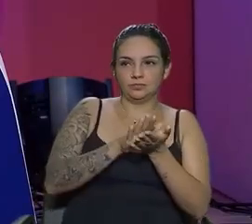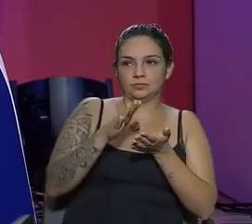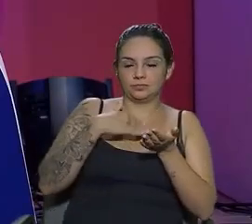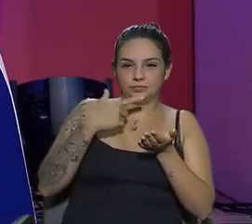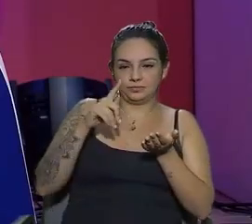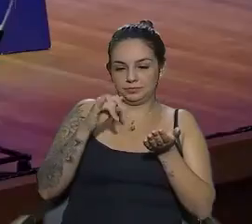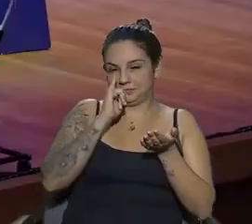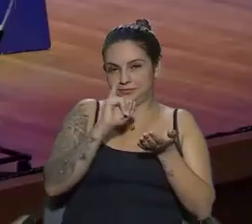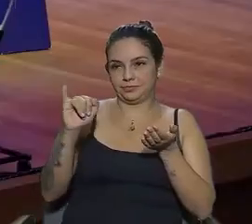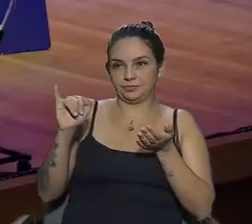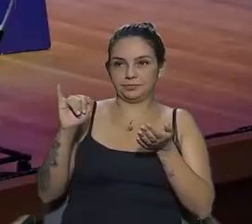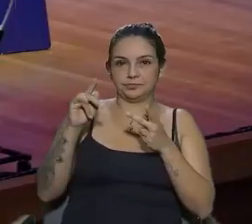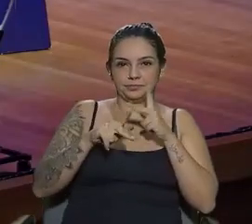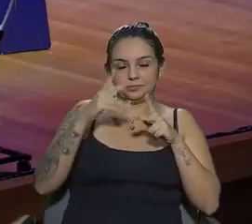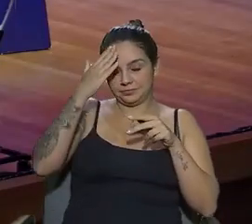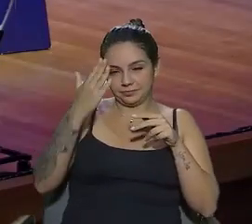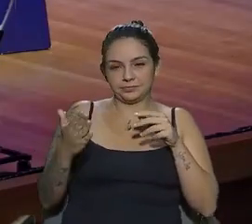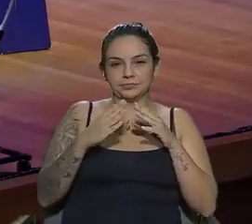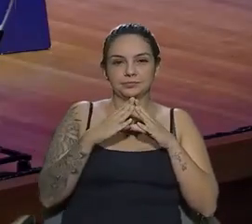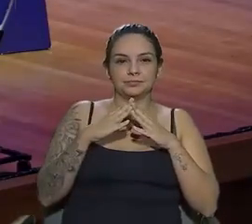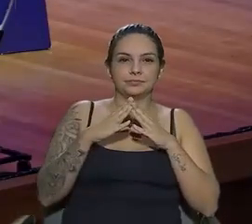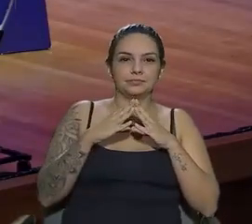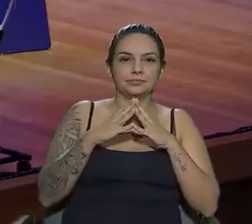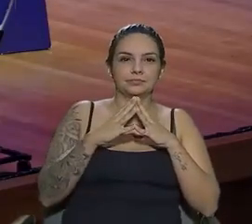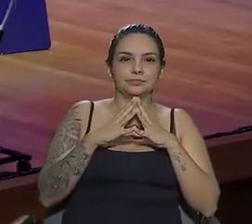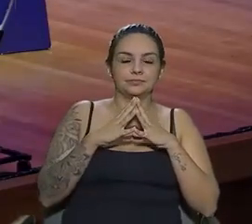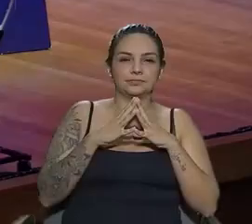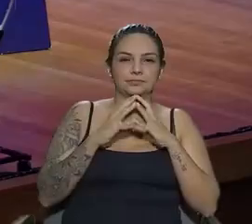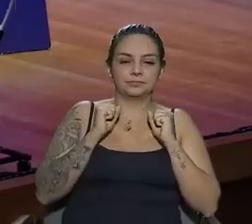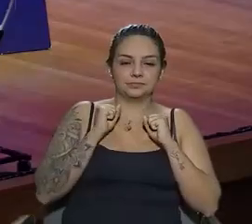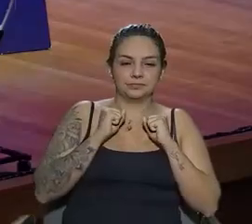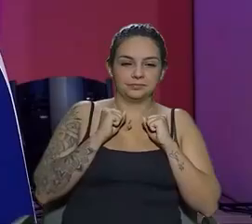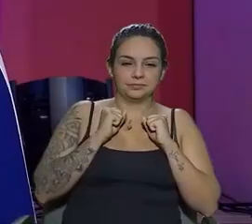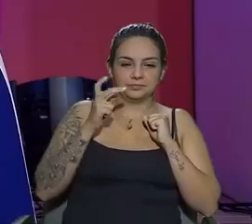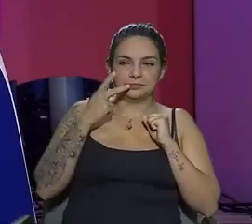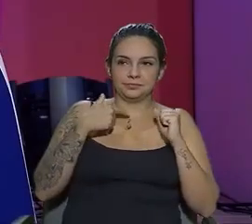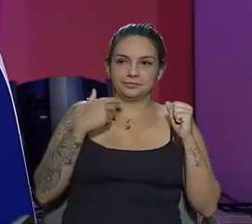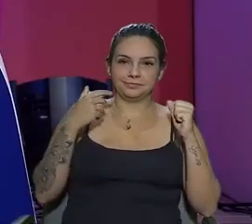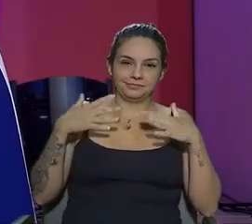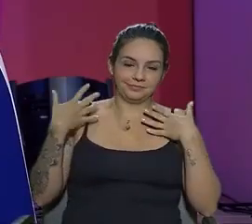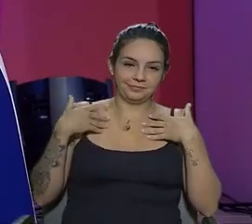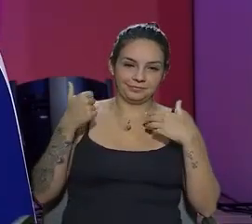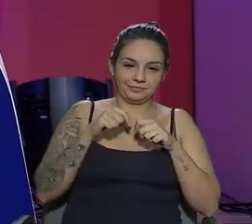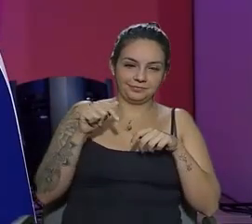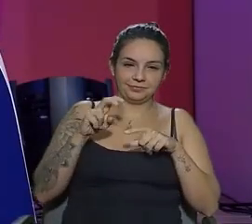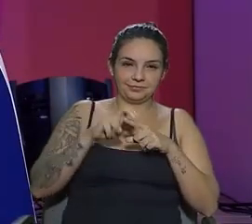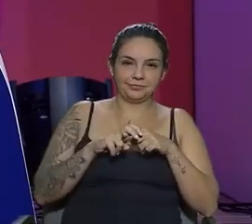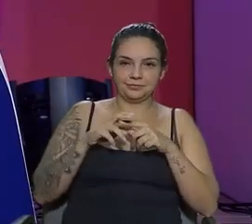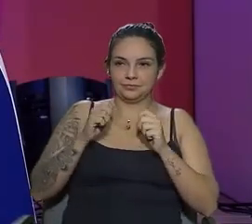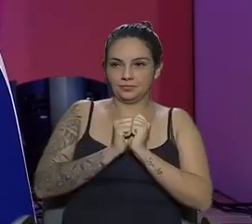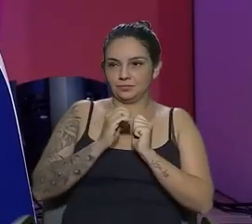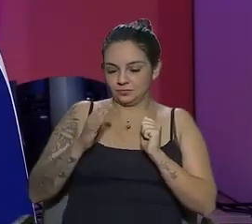e mulheres que trajam blusa preta. Eles traduzem simultaneamente tudo que está sendo falado. De tempos em tempos, a plateia é filmada e